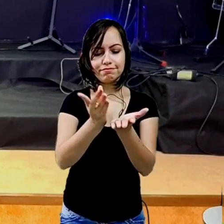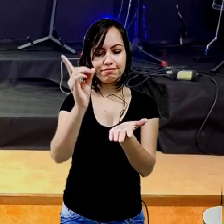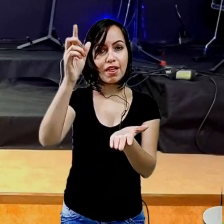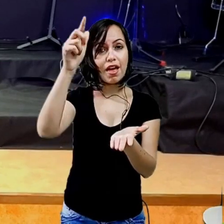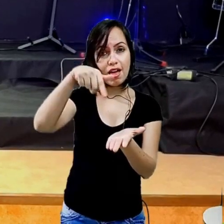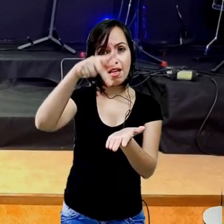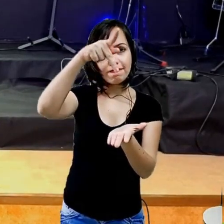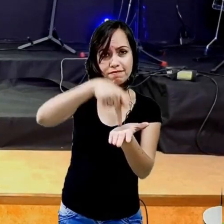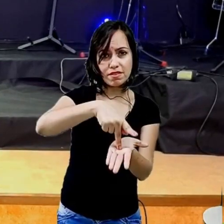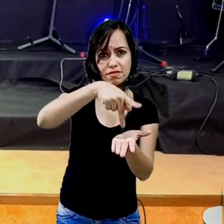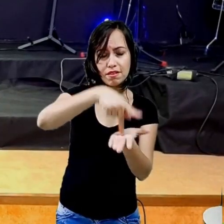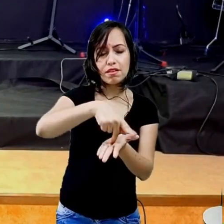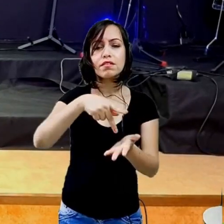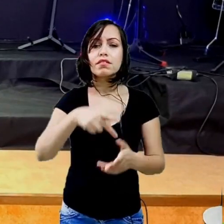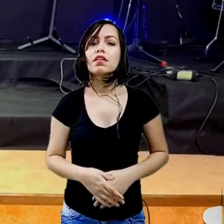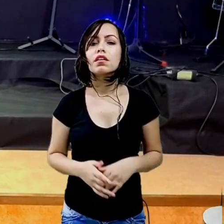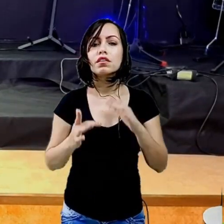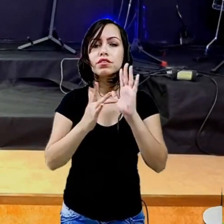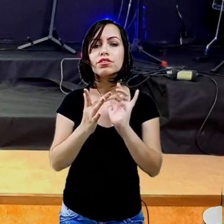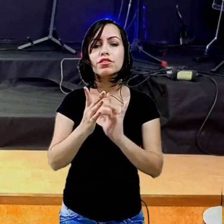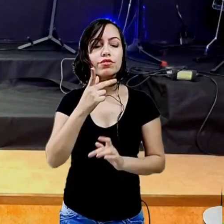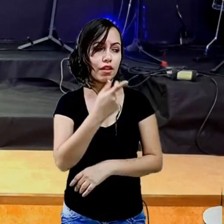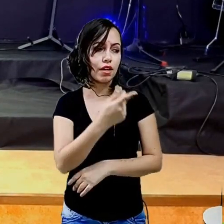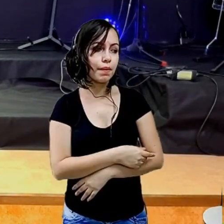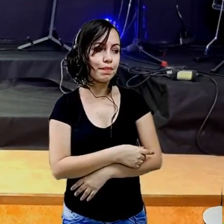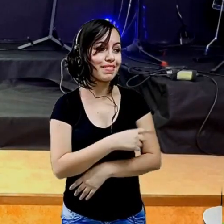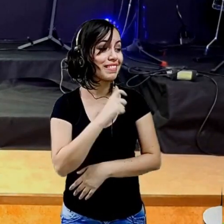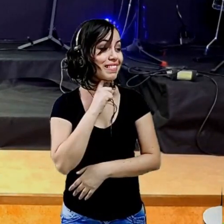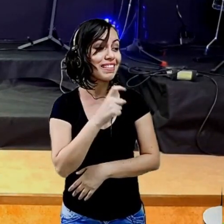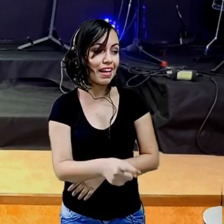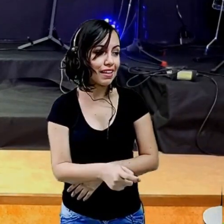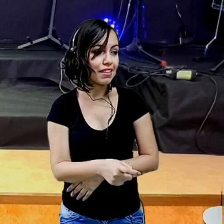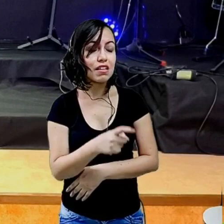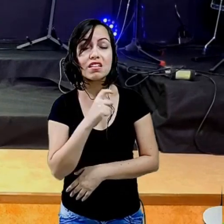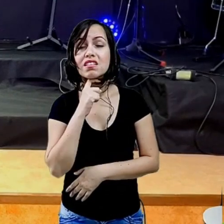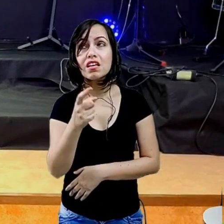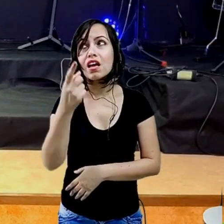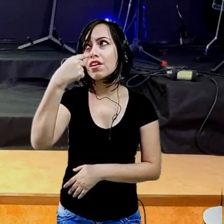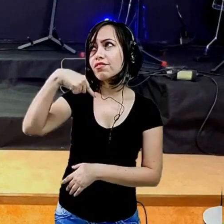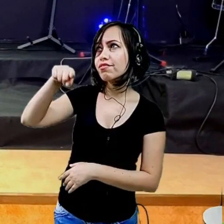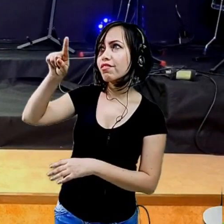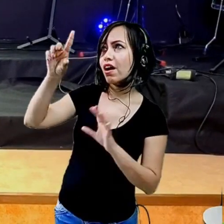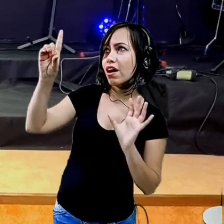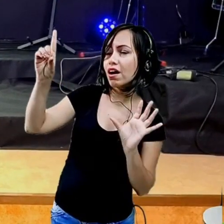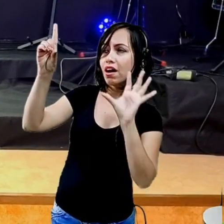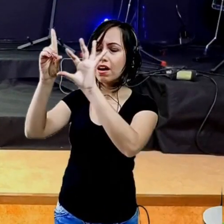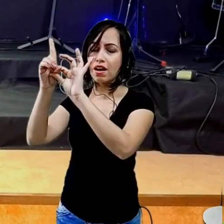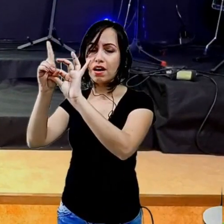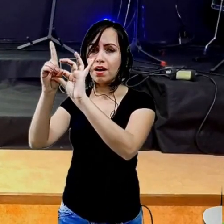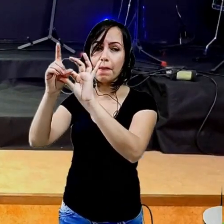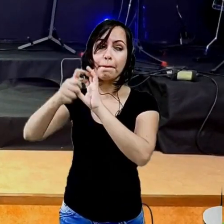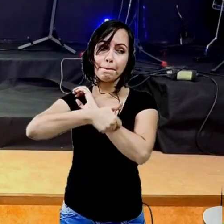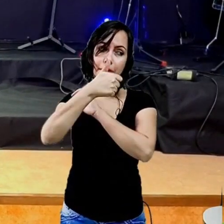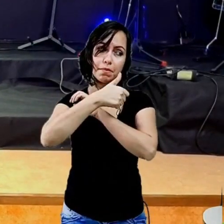verdade. E por fim, Jesus diz: ninguém vai ao Pai senão